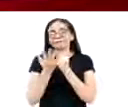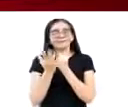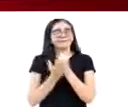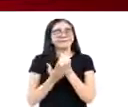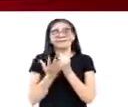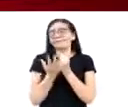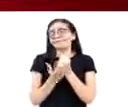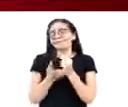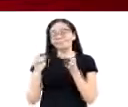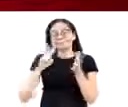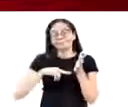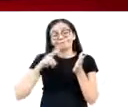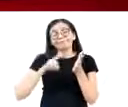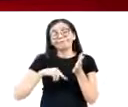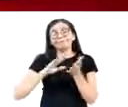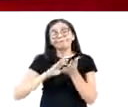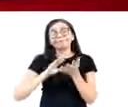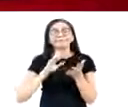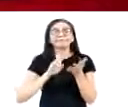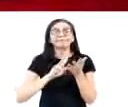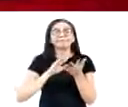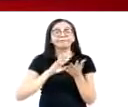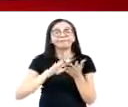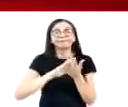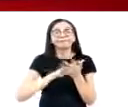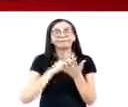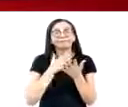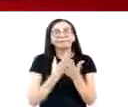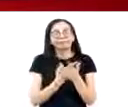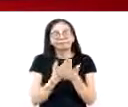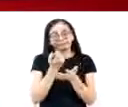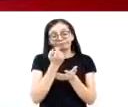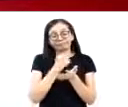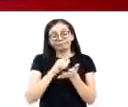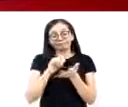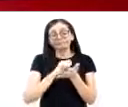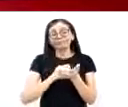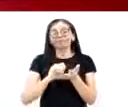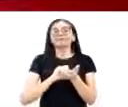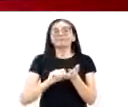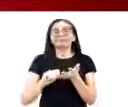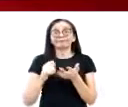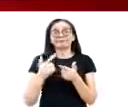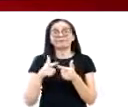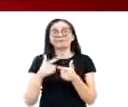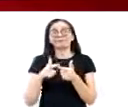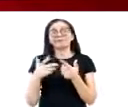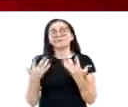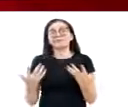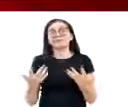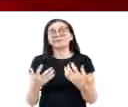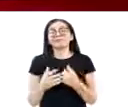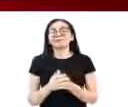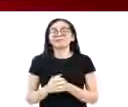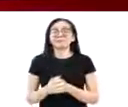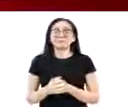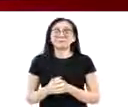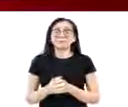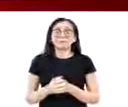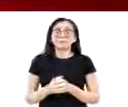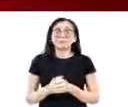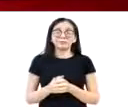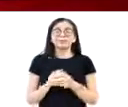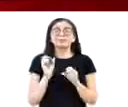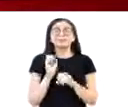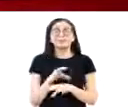de leitura, interpretação, de escrita. E tudo isso decorrente do quê? Decorrente de uma